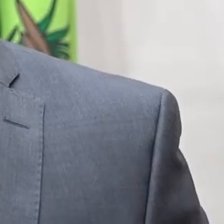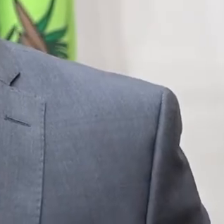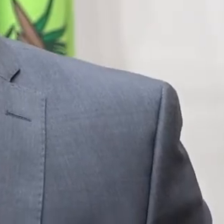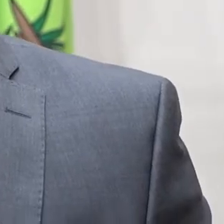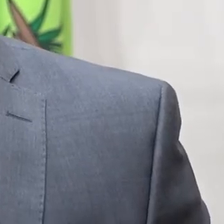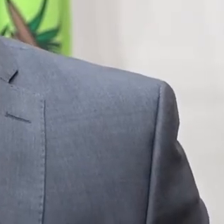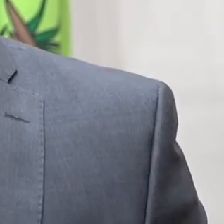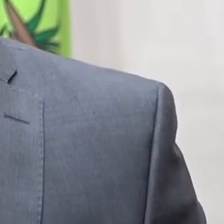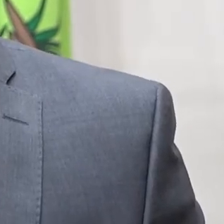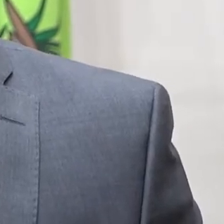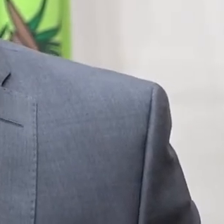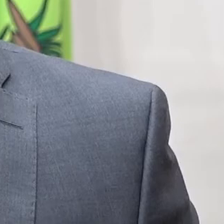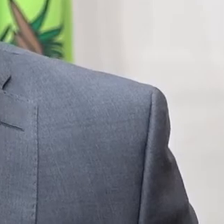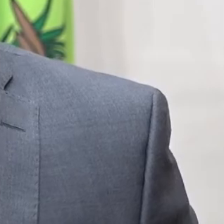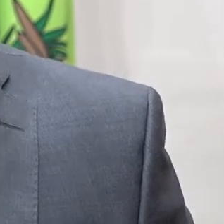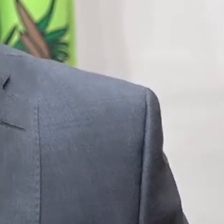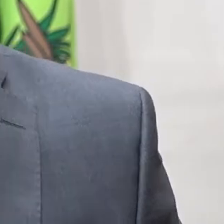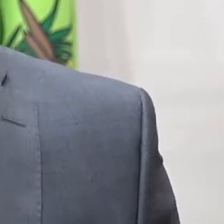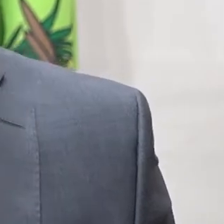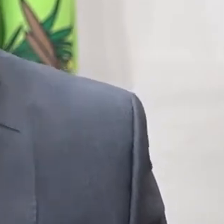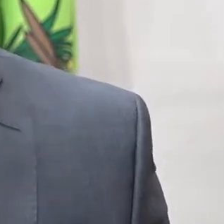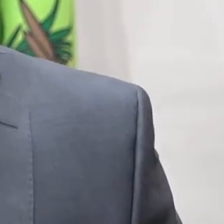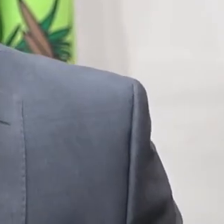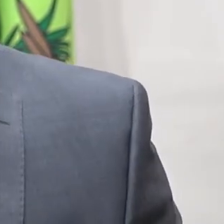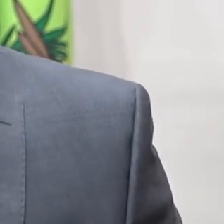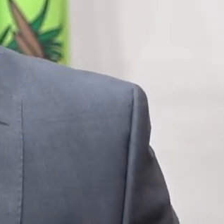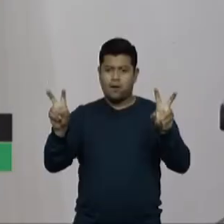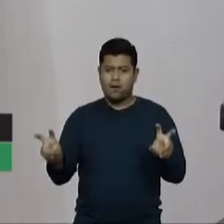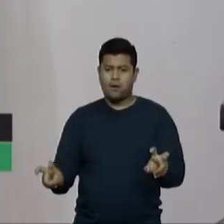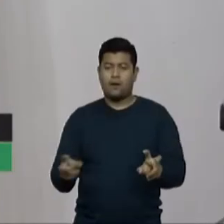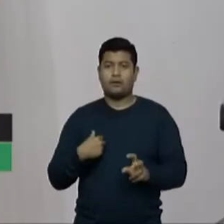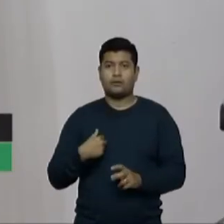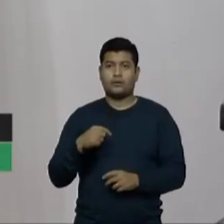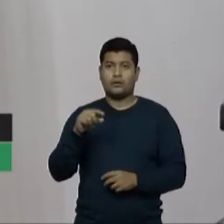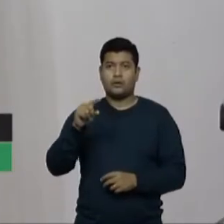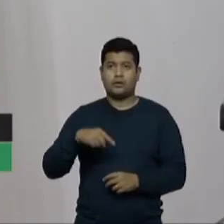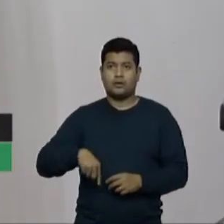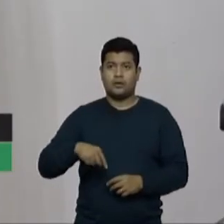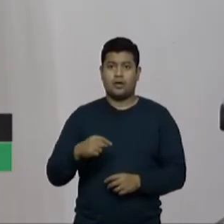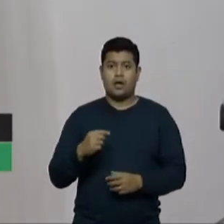contestar os argumentos do presidente da Comissão de Finanças